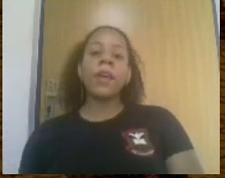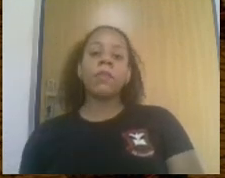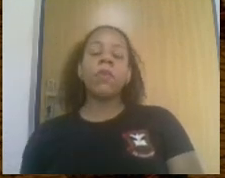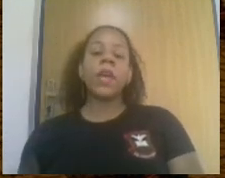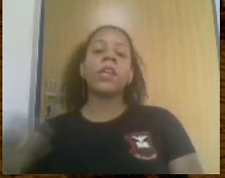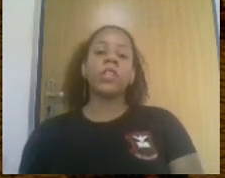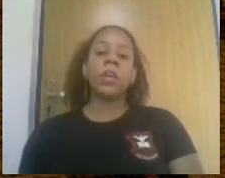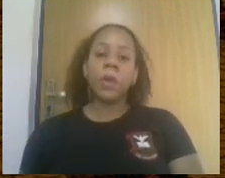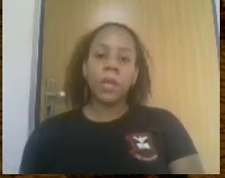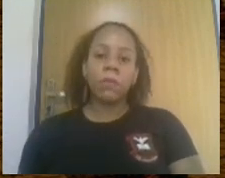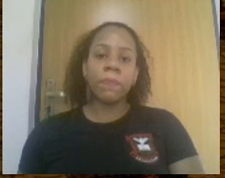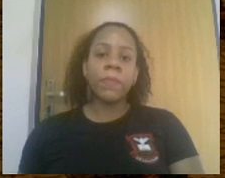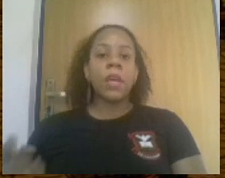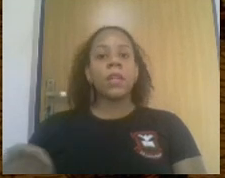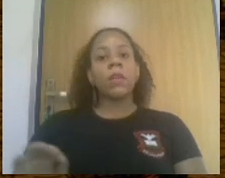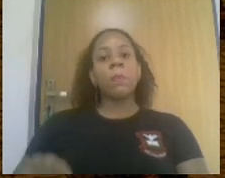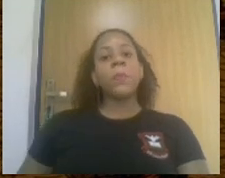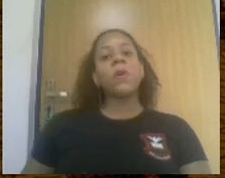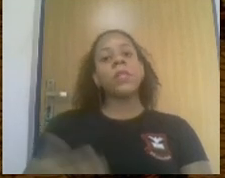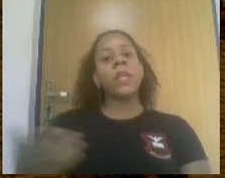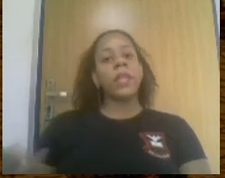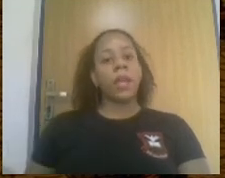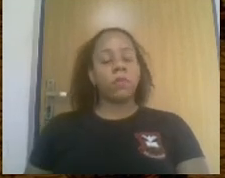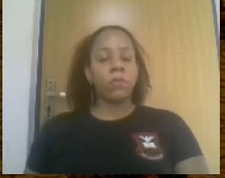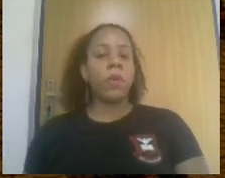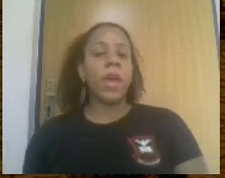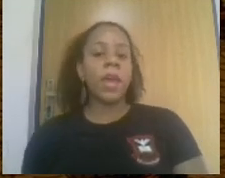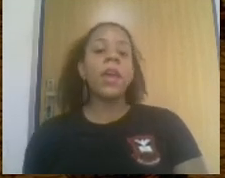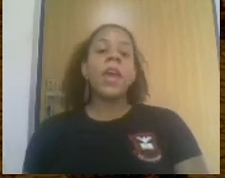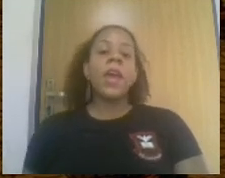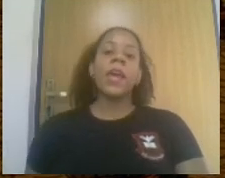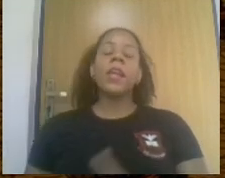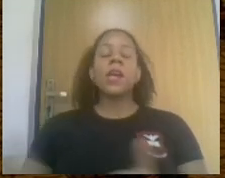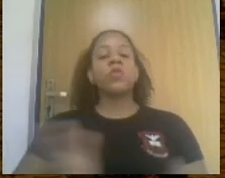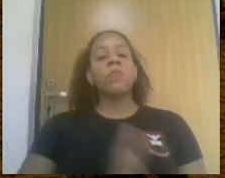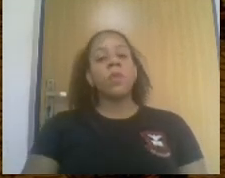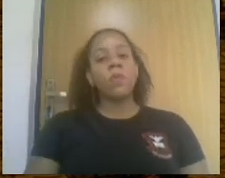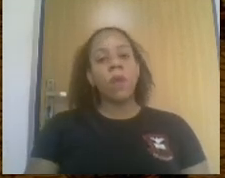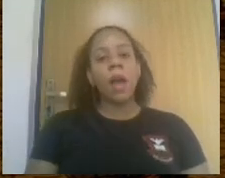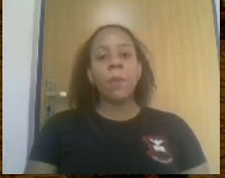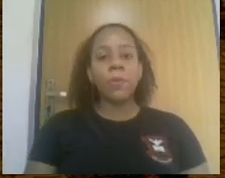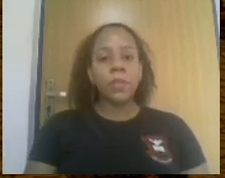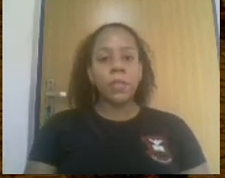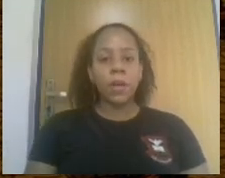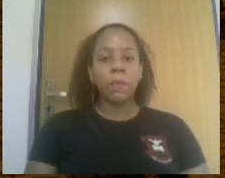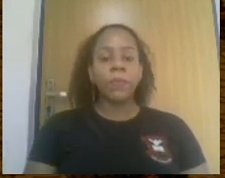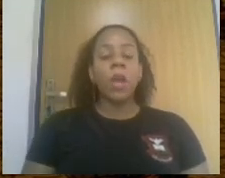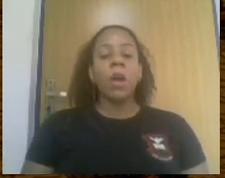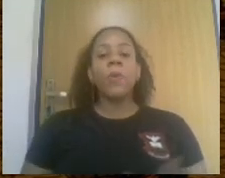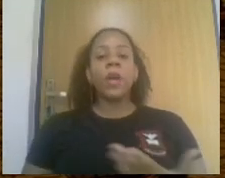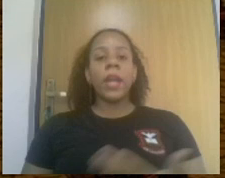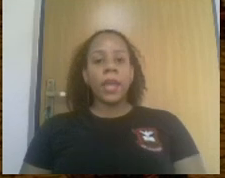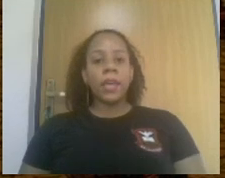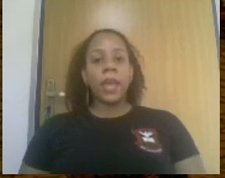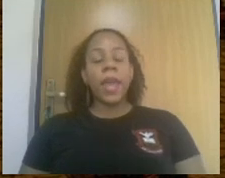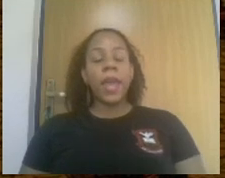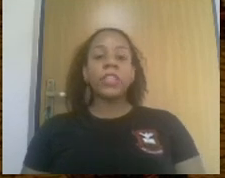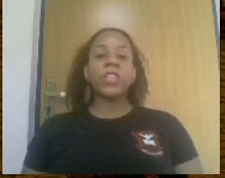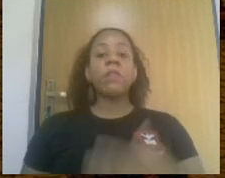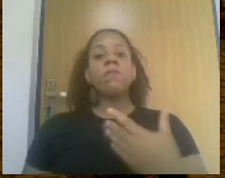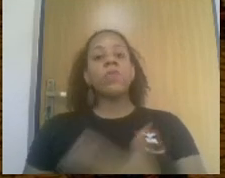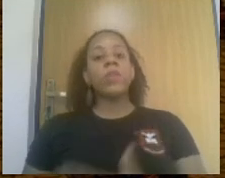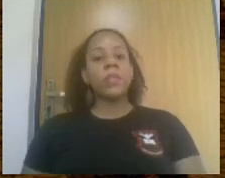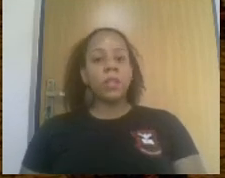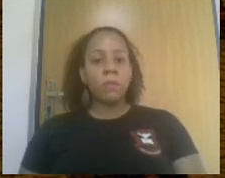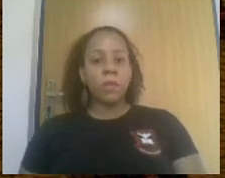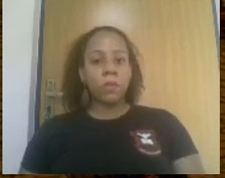antigo rei, do rei que tinha morrido. Então, por ser neto do rei, ele assumiu a posição. Porém, ele